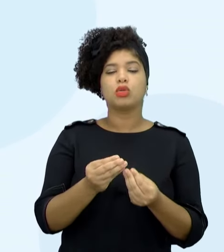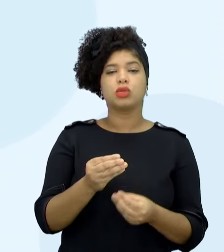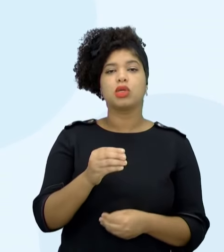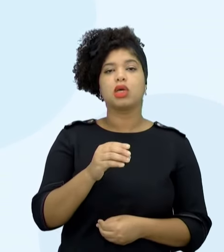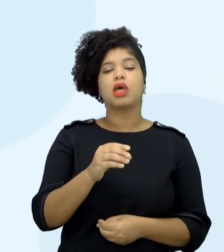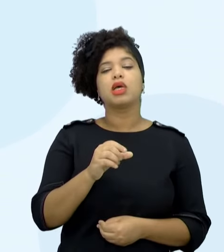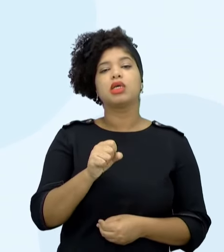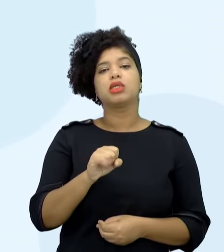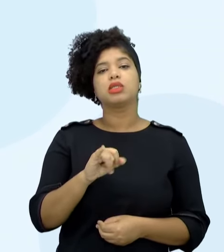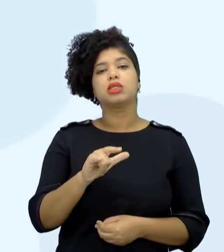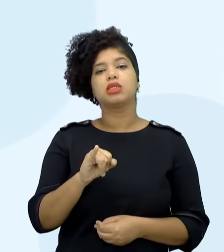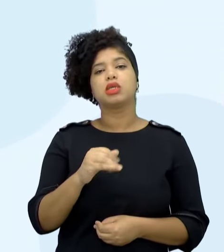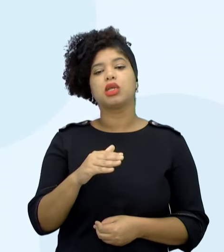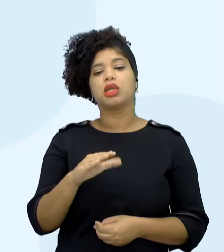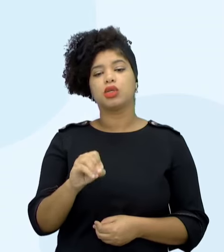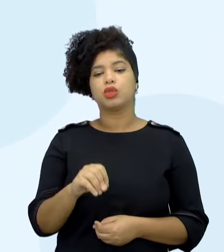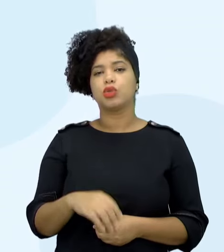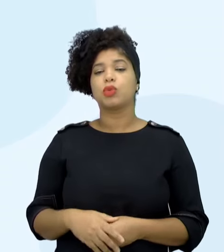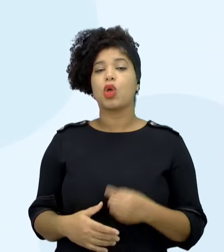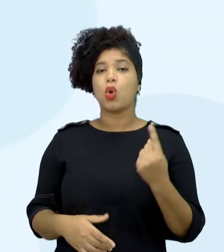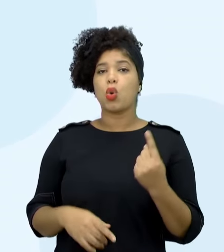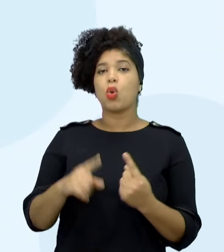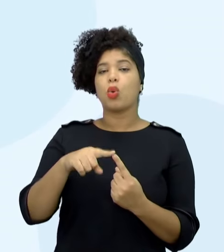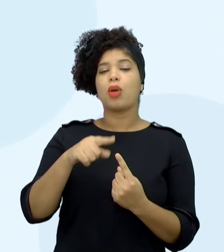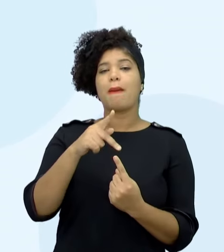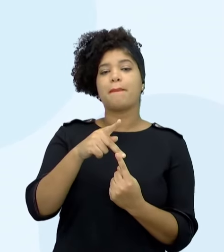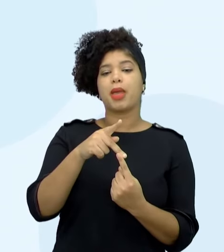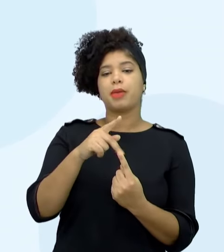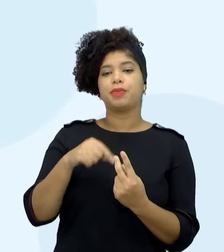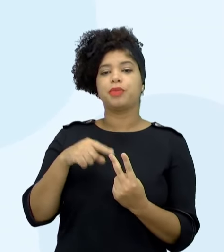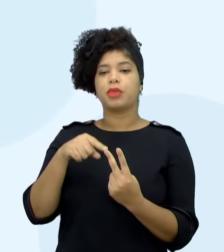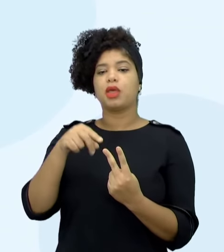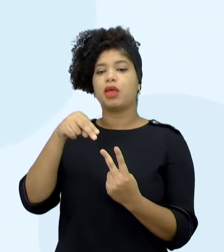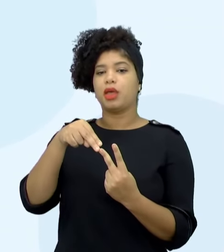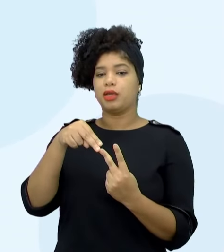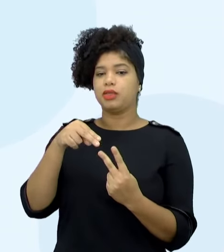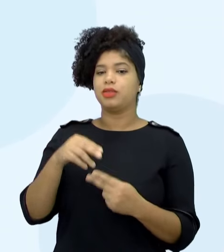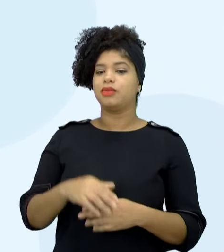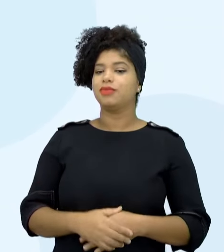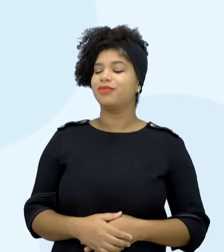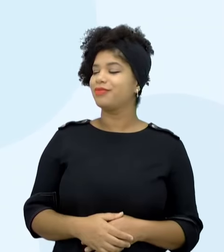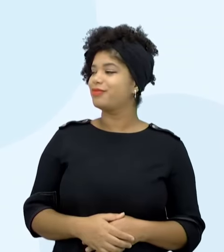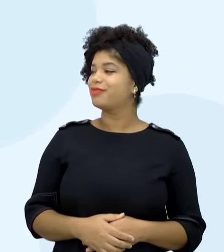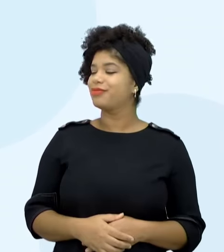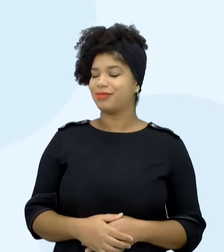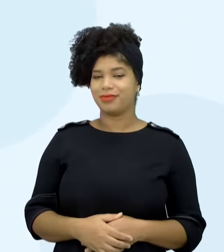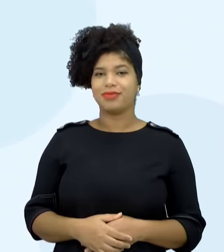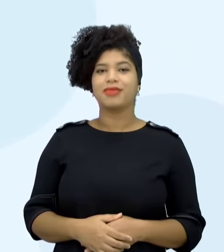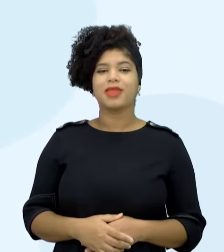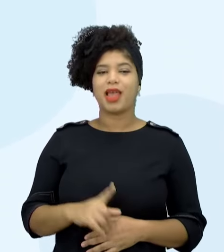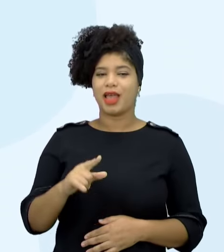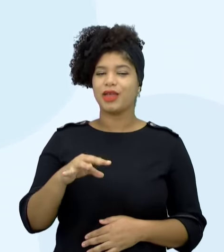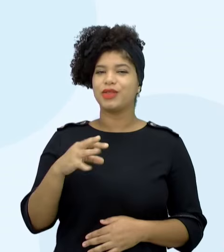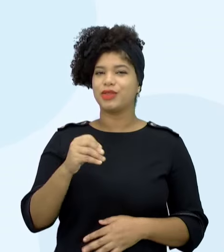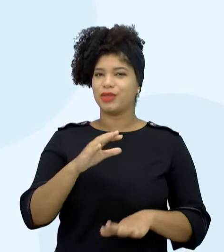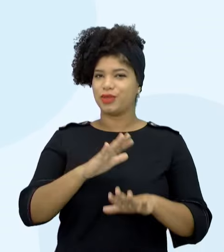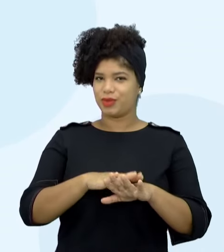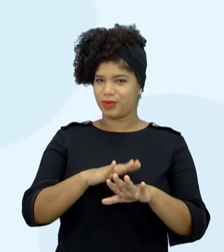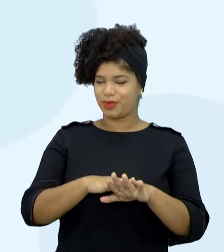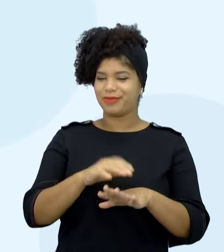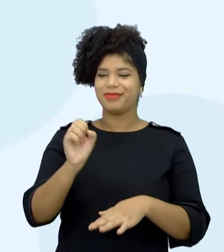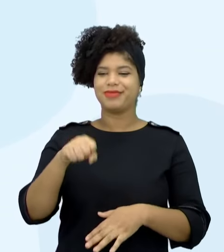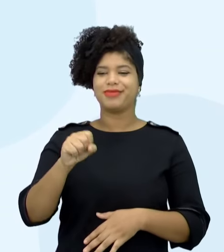e o outro de N, positivo e negativo, a gente pode até entender assim, não tem problema não. É ele que vai estar compondo aí a